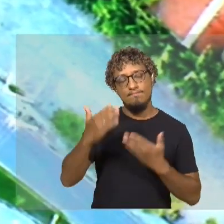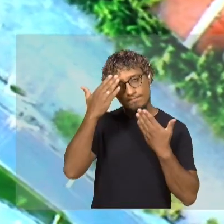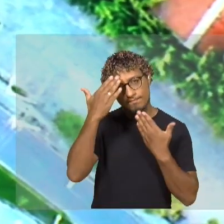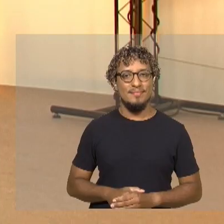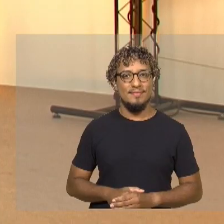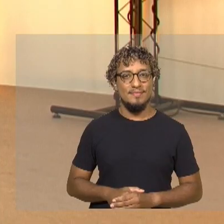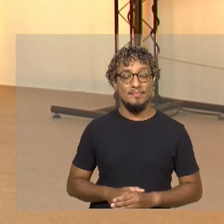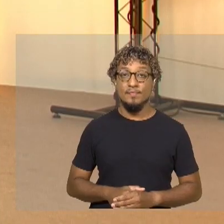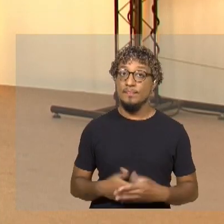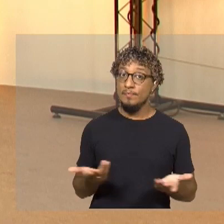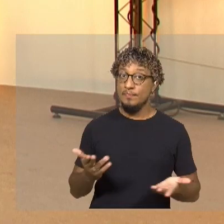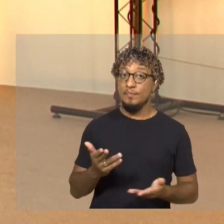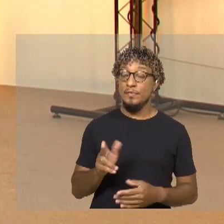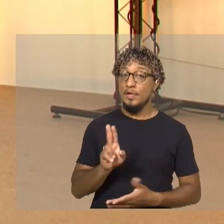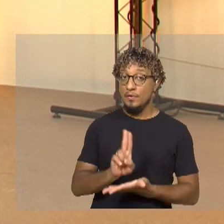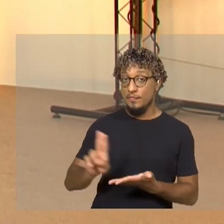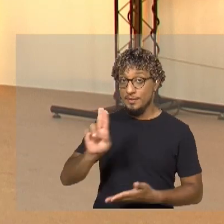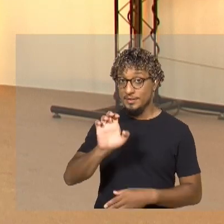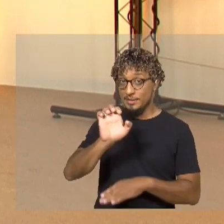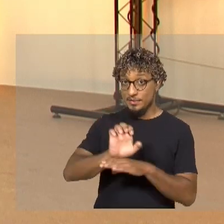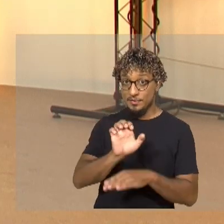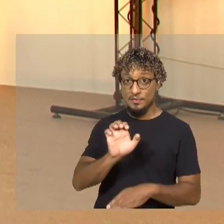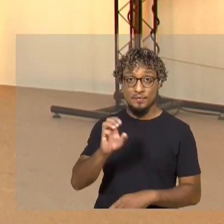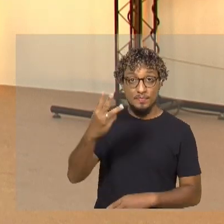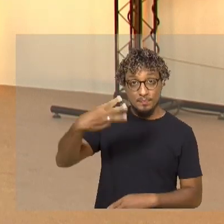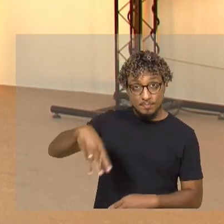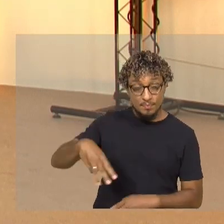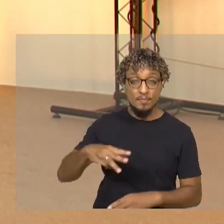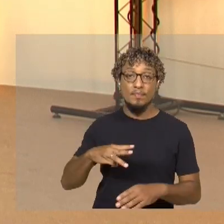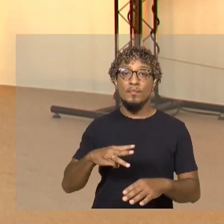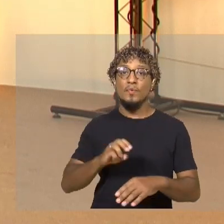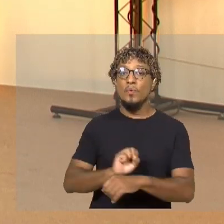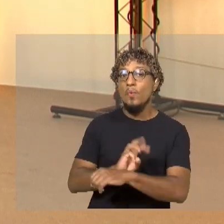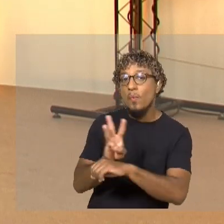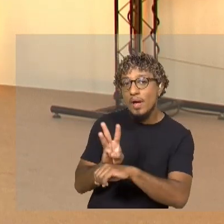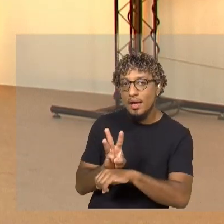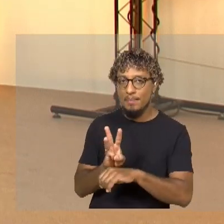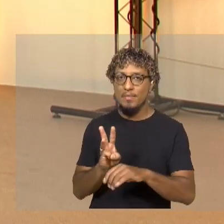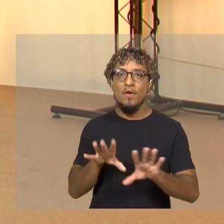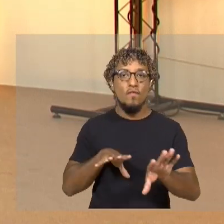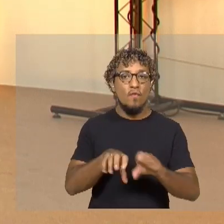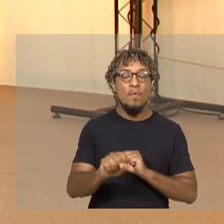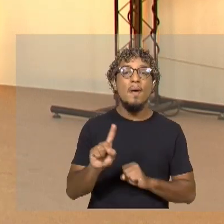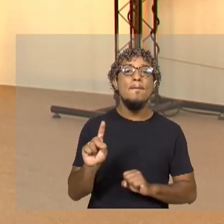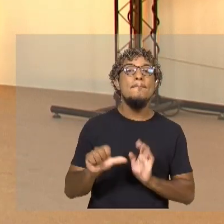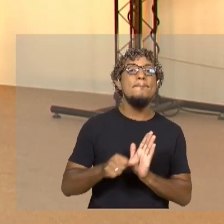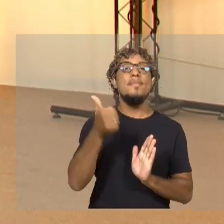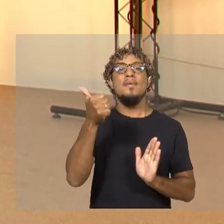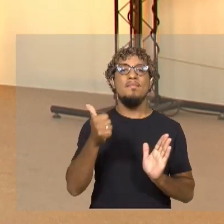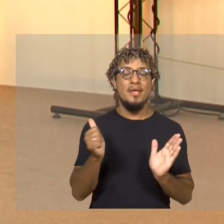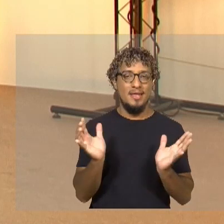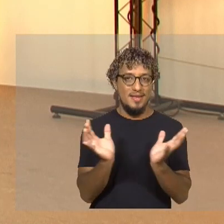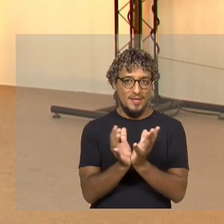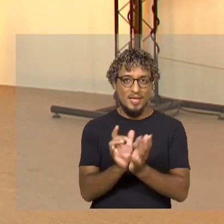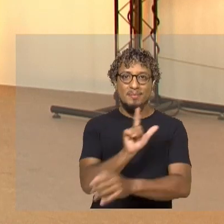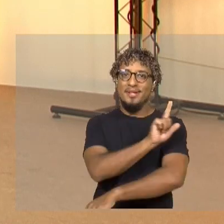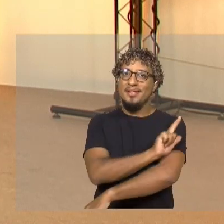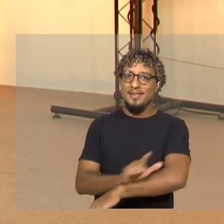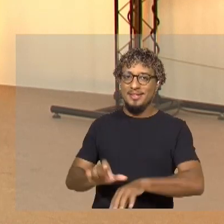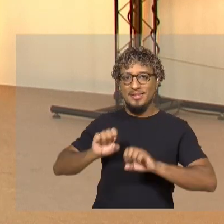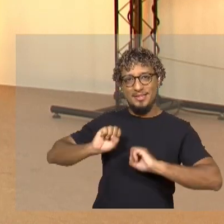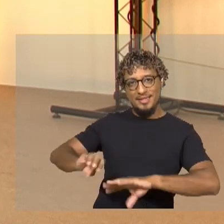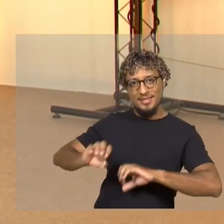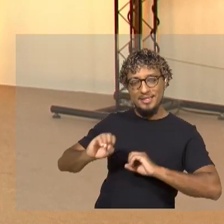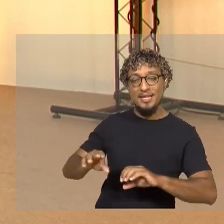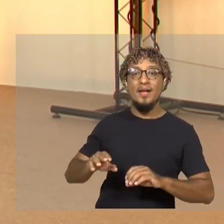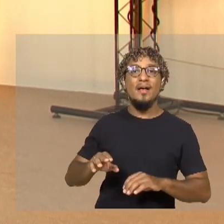Obrigada, Robert. A Universidade Estadual do Maranhão, UEMA, formou a primeira turma em licenciatura para educação